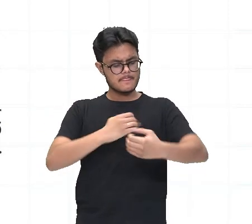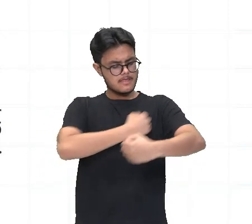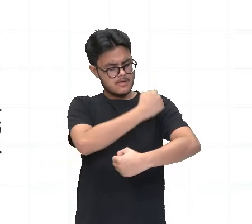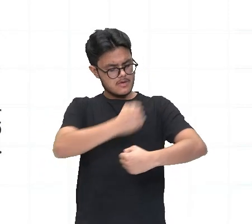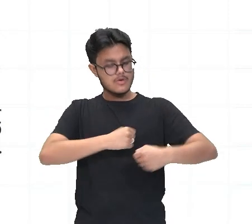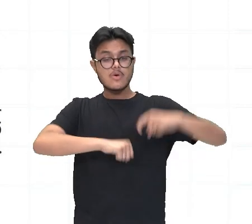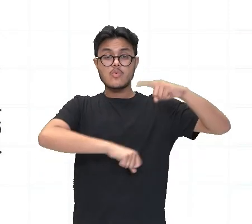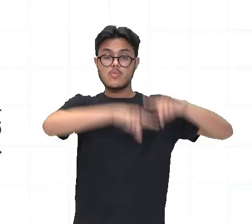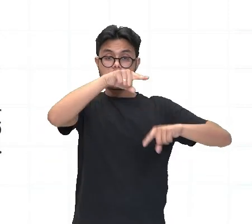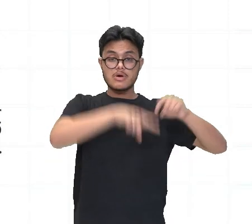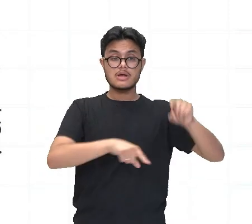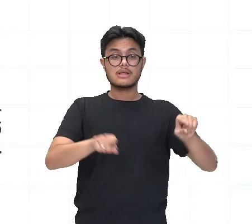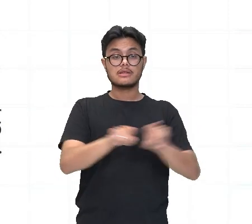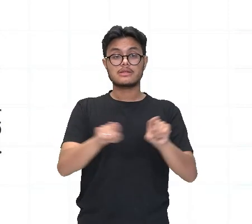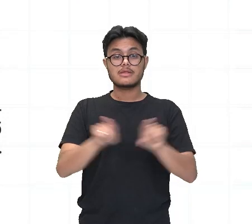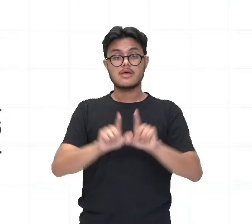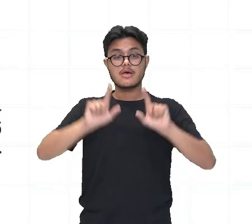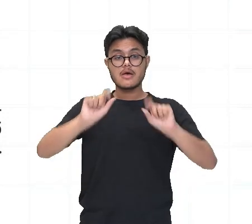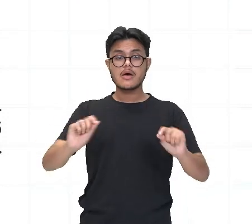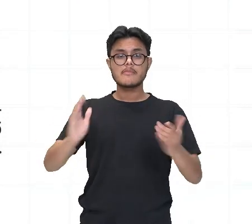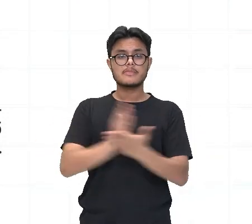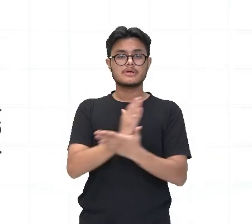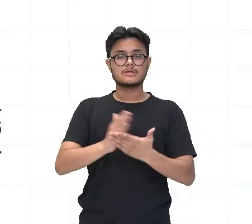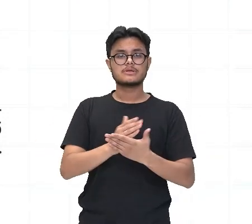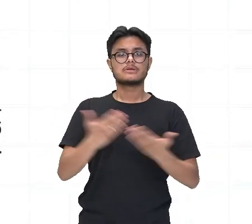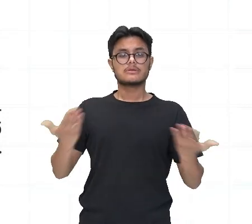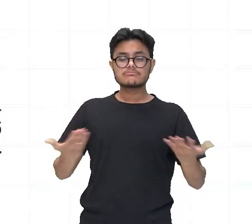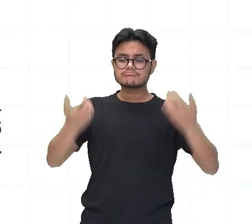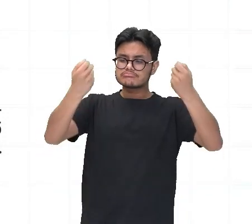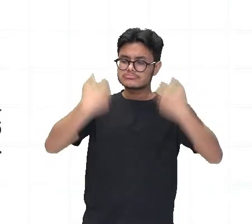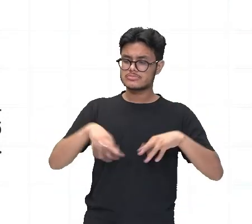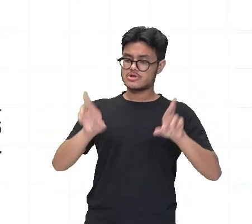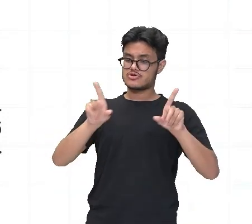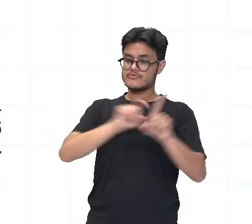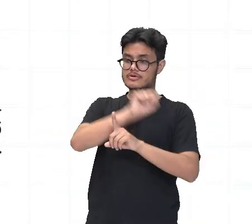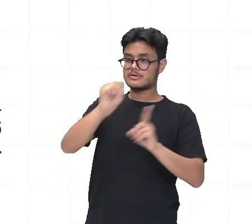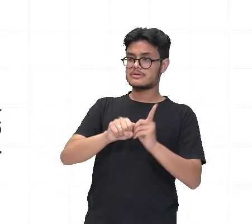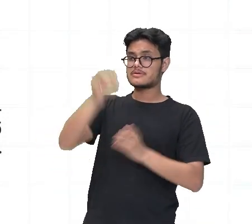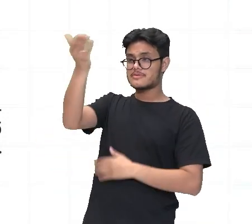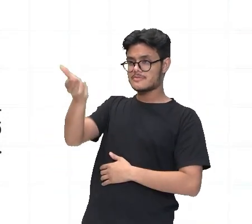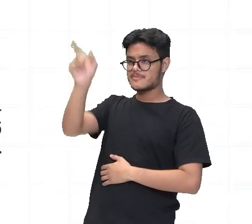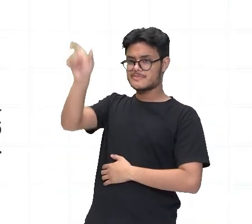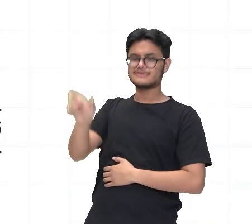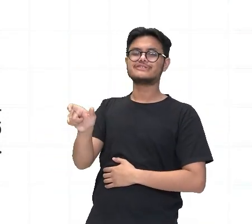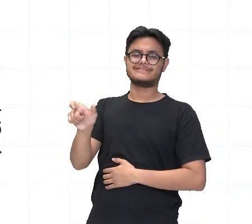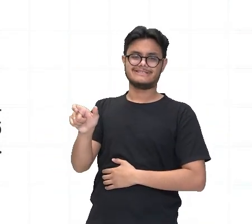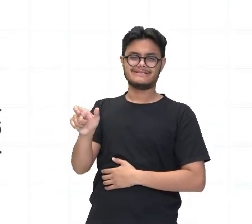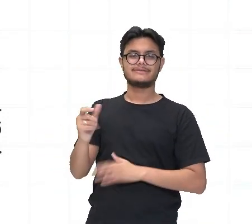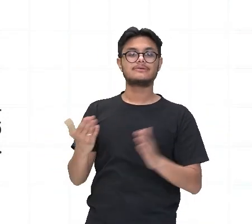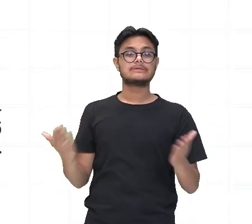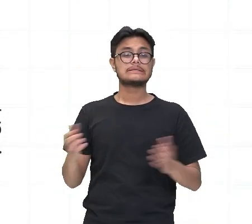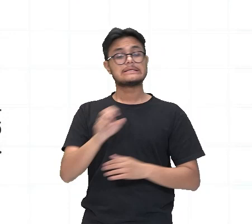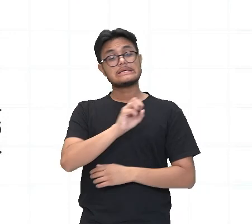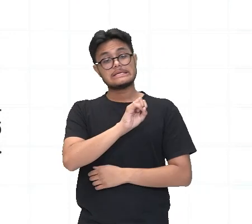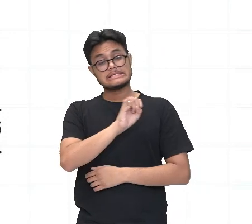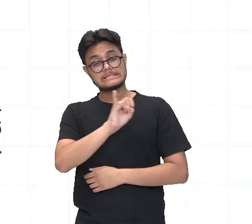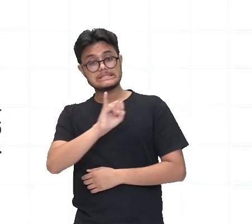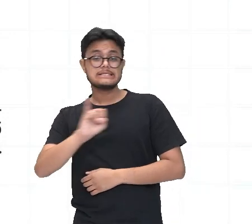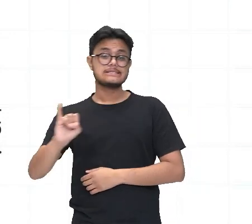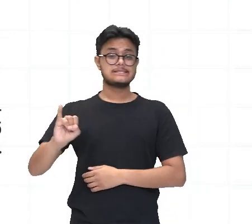padrões de cestaria são ainda uma forma de distinção social, segundo Rodrigues. De novo aí, agora está referenciando o